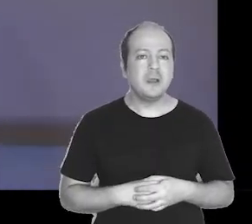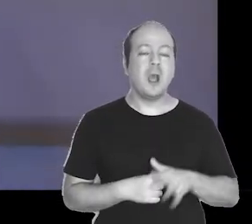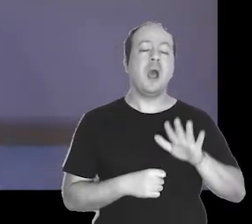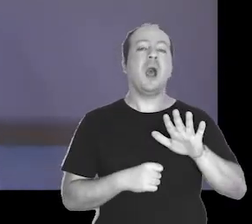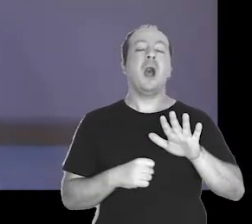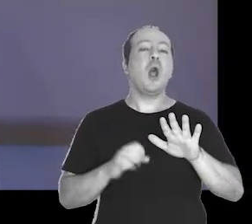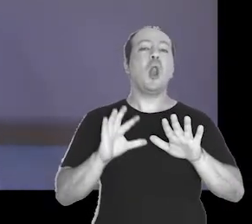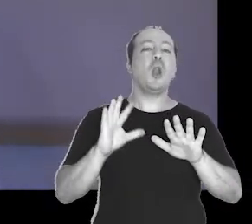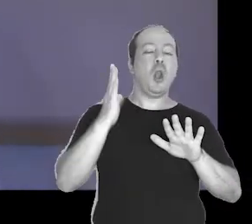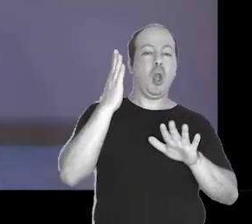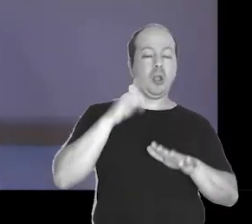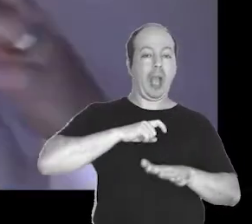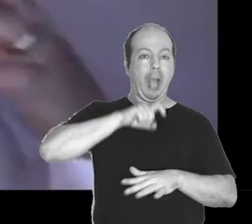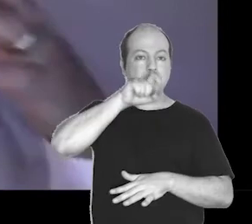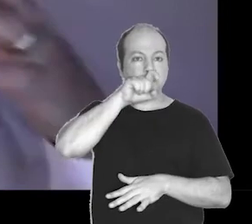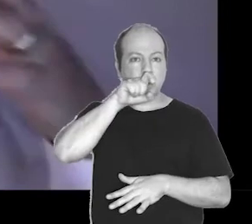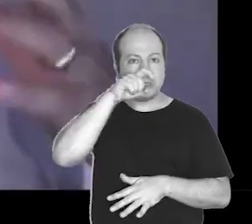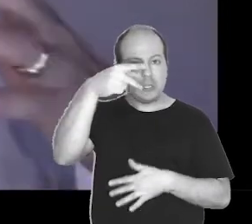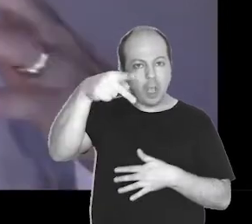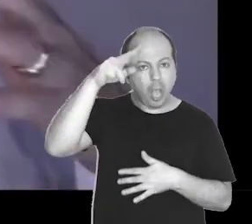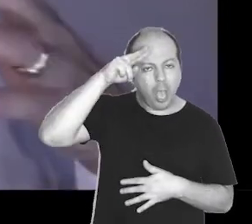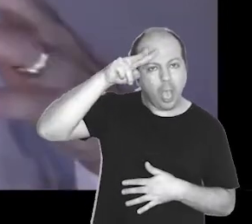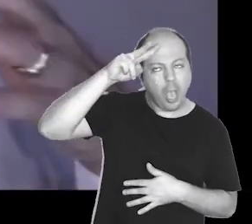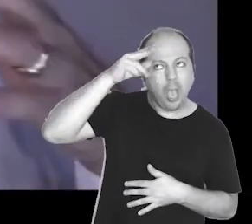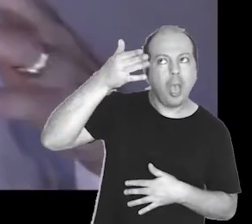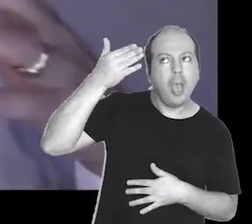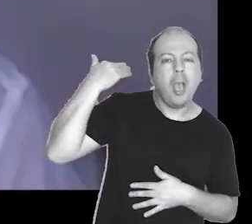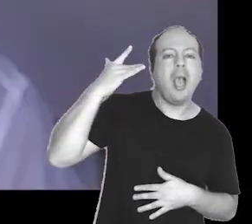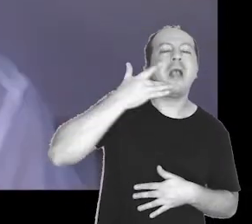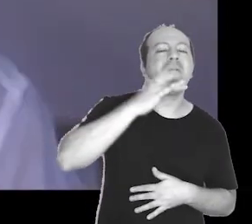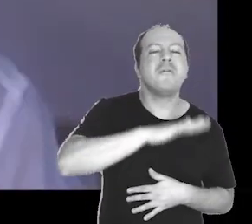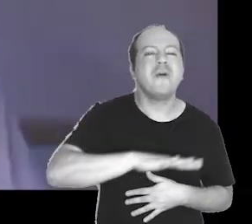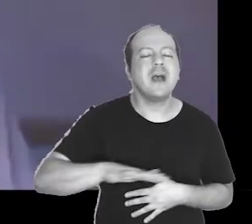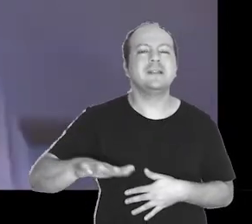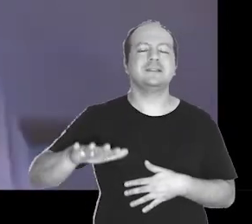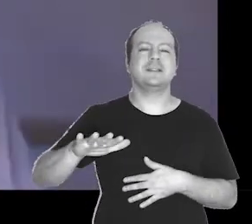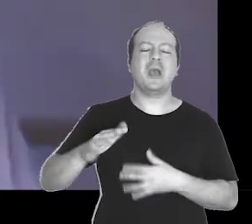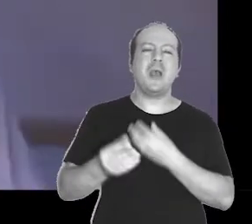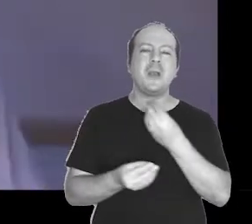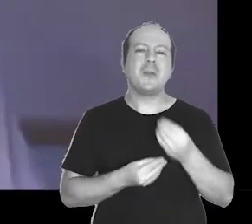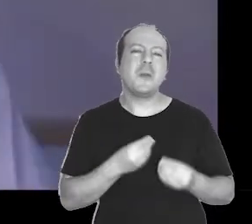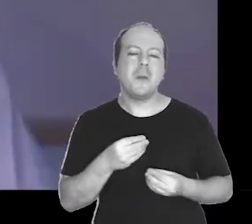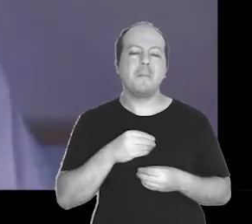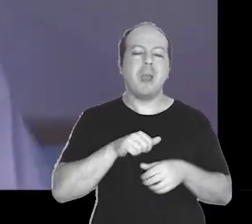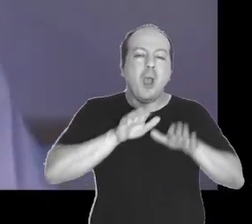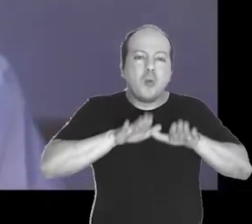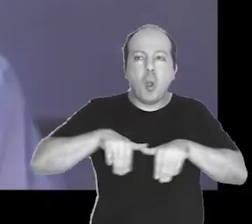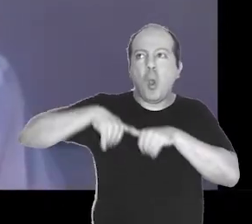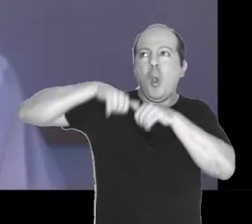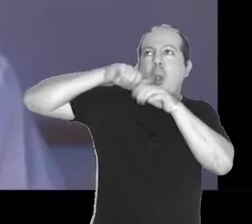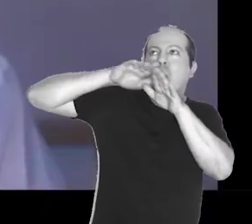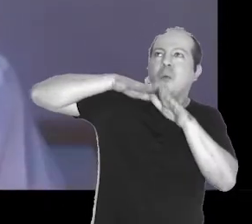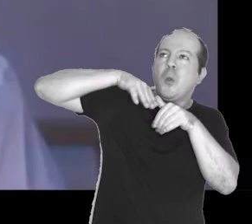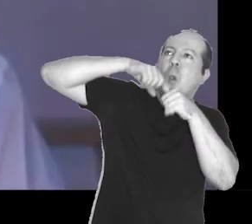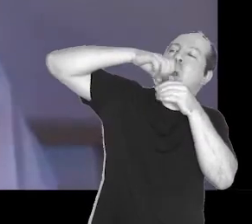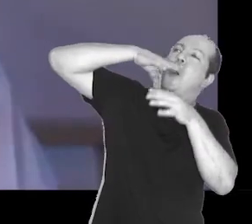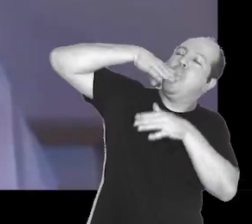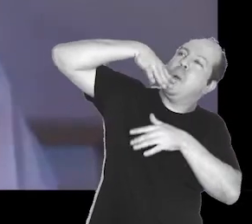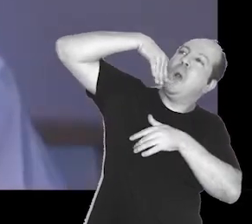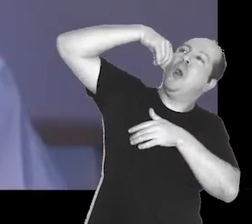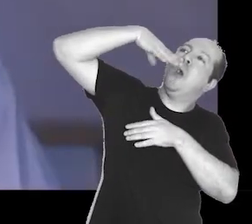Logo, se o abutre da sua recordação infantil se vira e sacode a cauda entre seus lábios